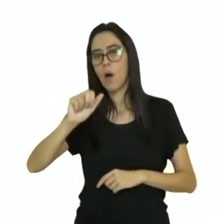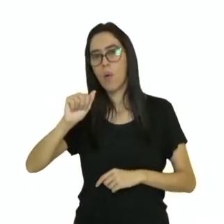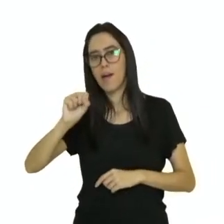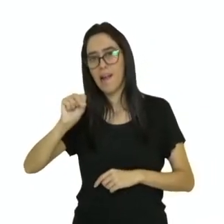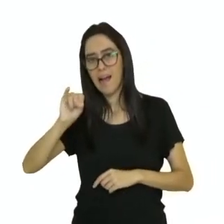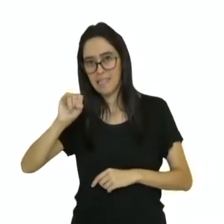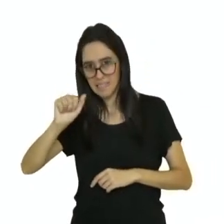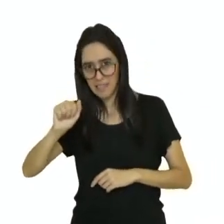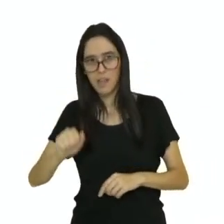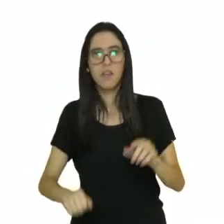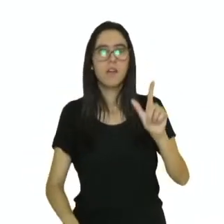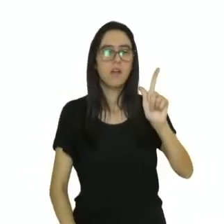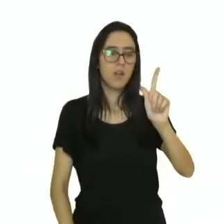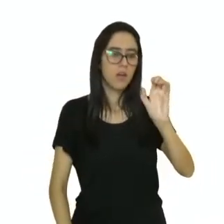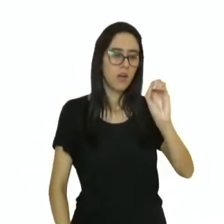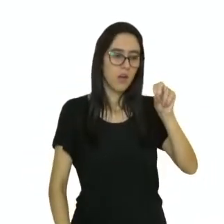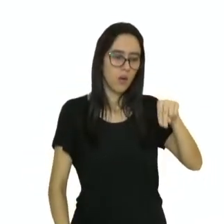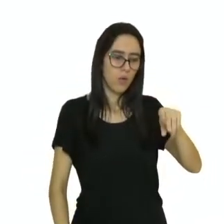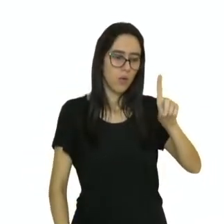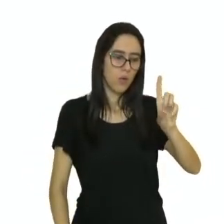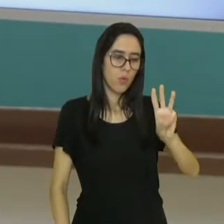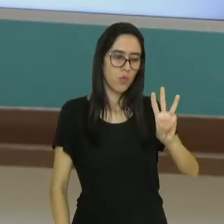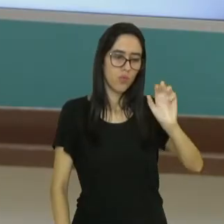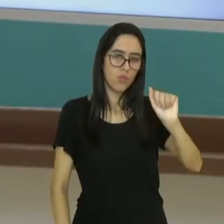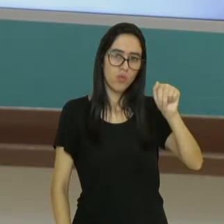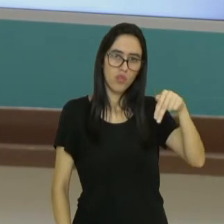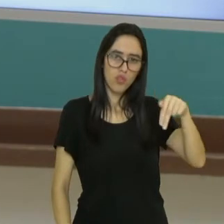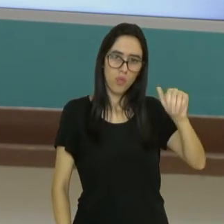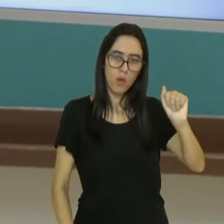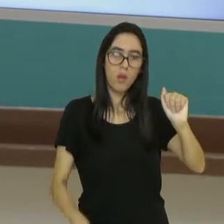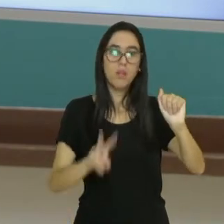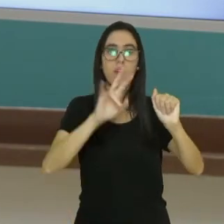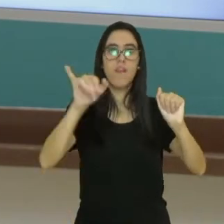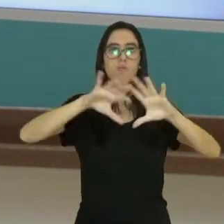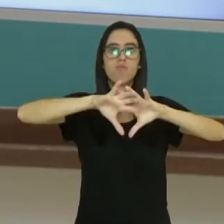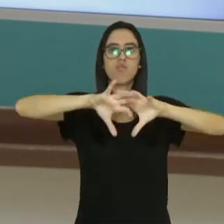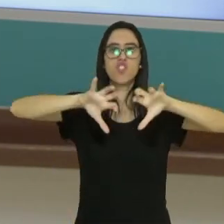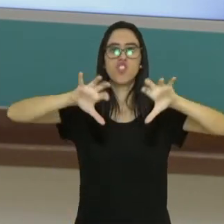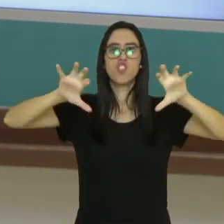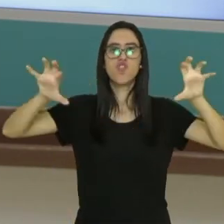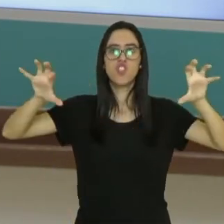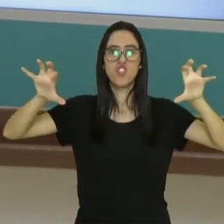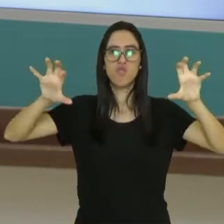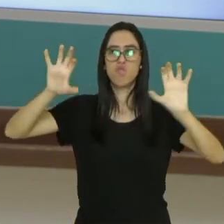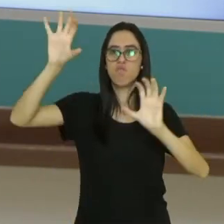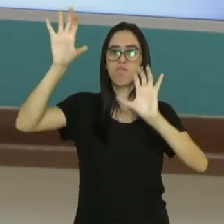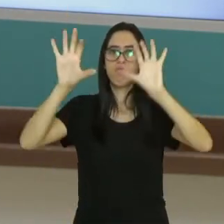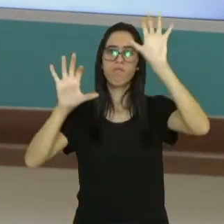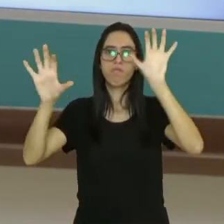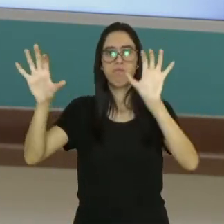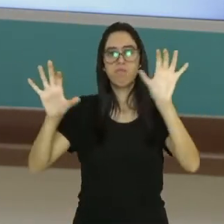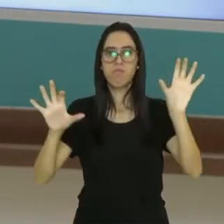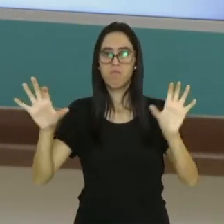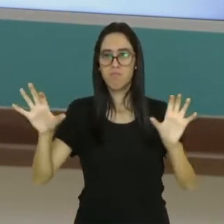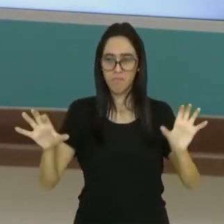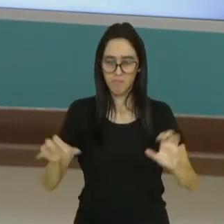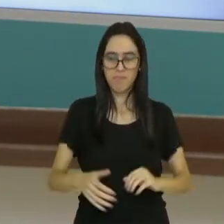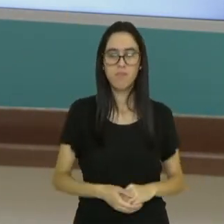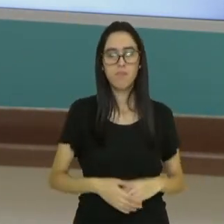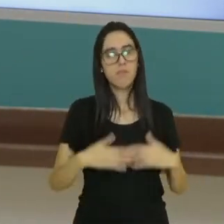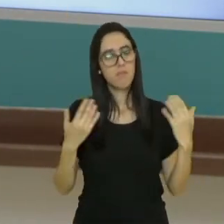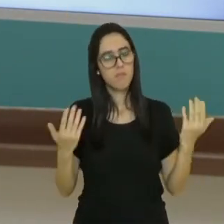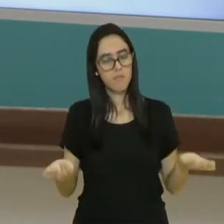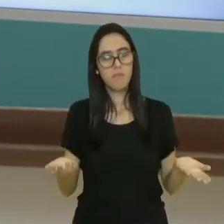se desintegrar, ou seja, vão se dividir em outras partes. Então, nós